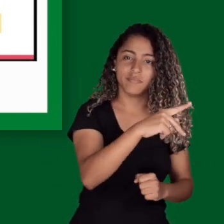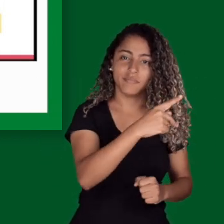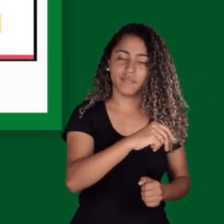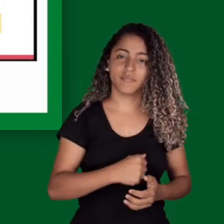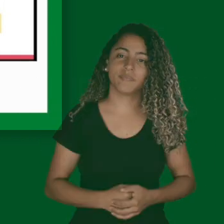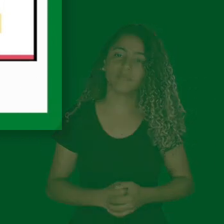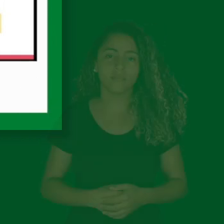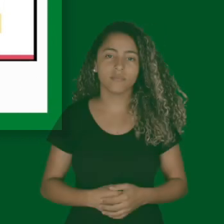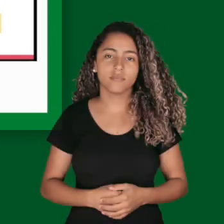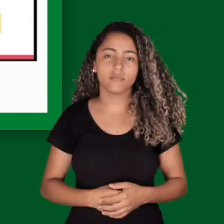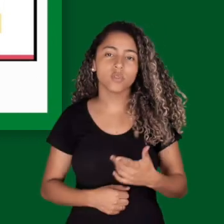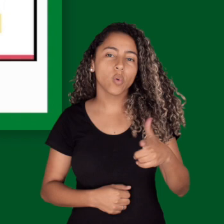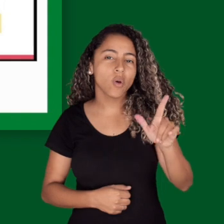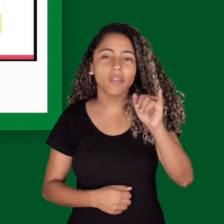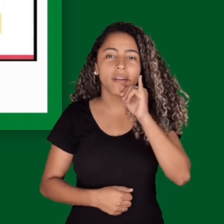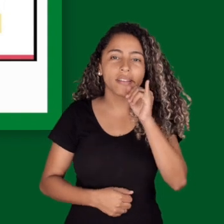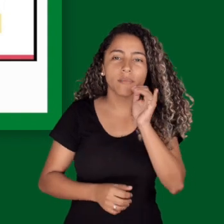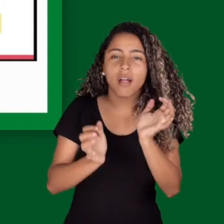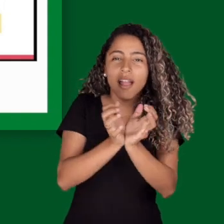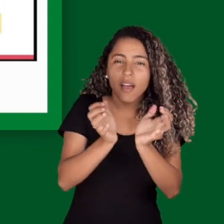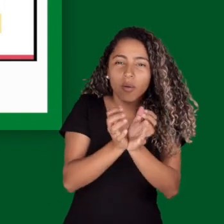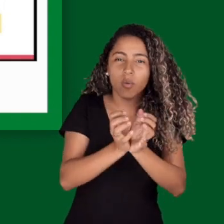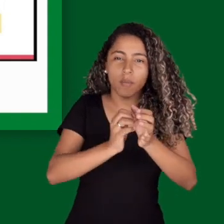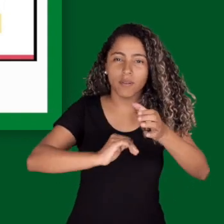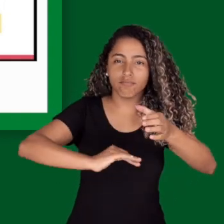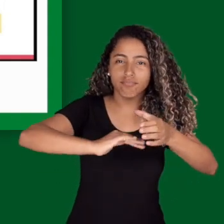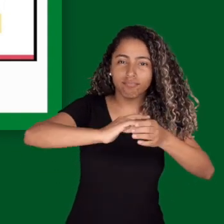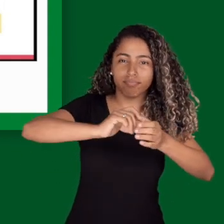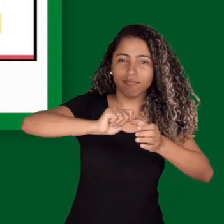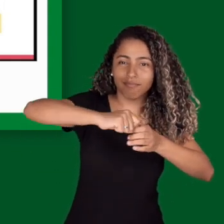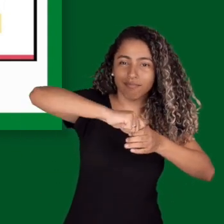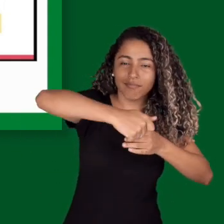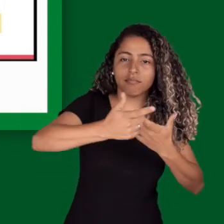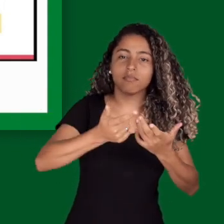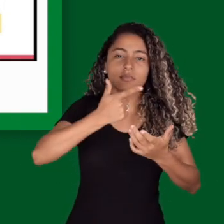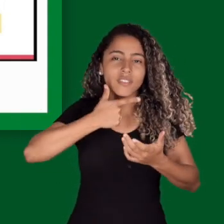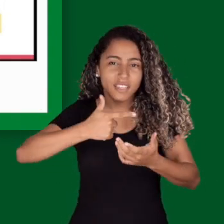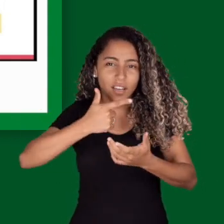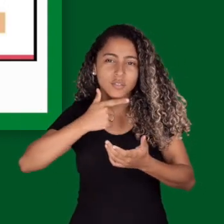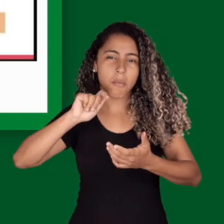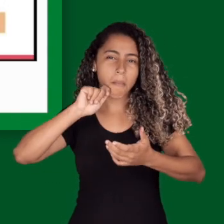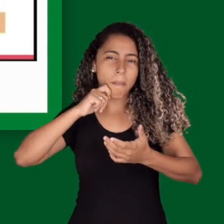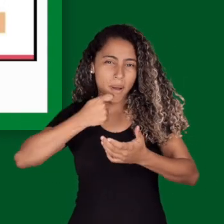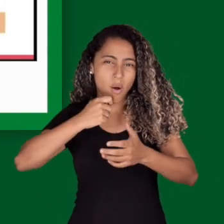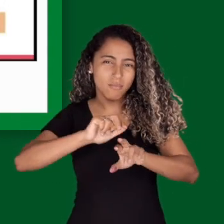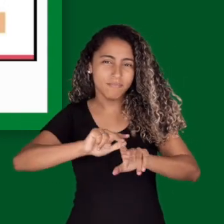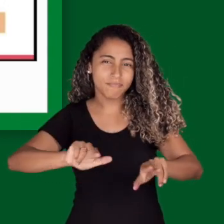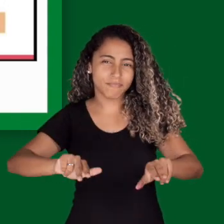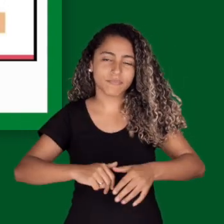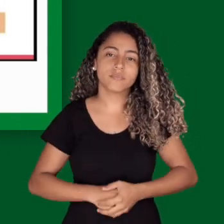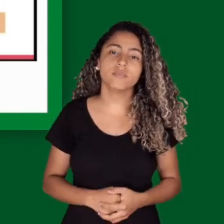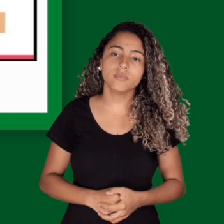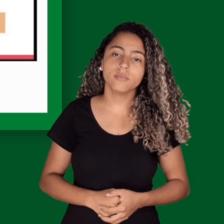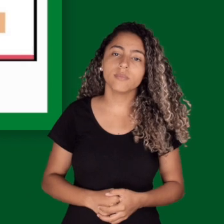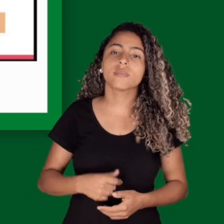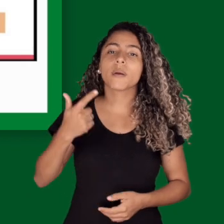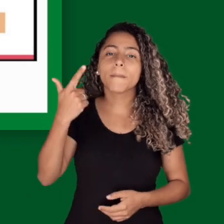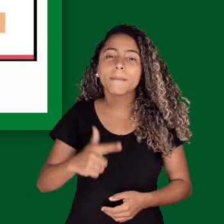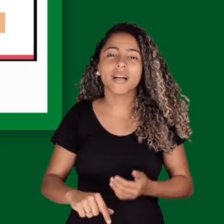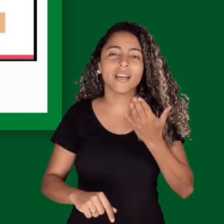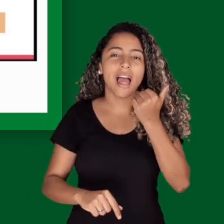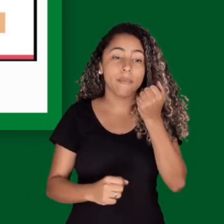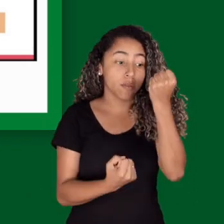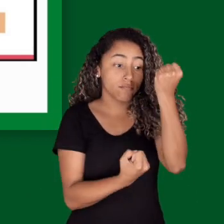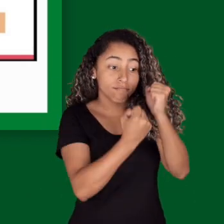processado. Outros exemplos são legumes em conservas, os queijos e os pães. Já os